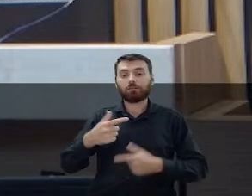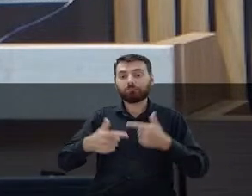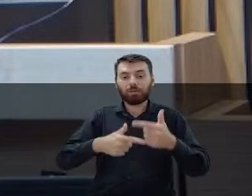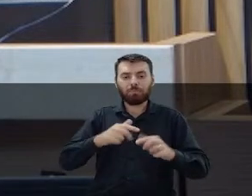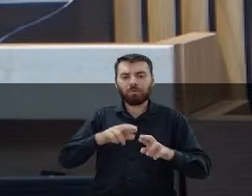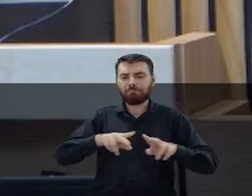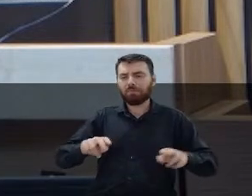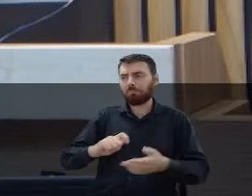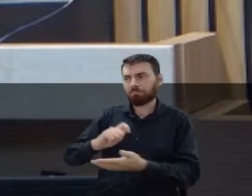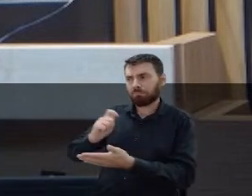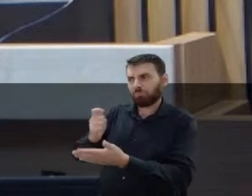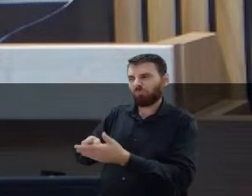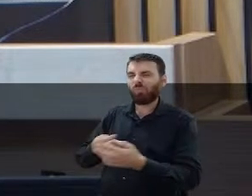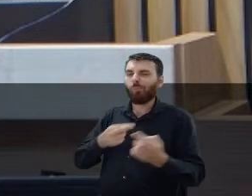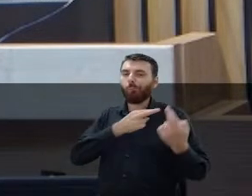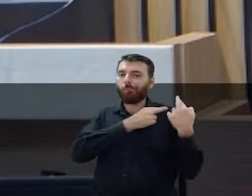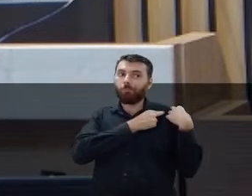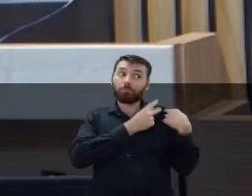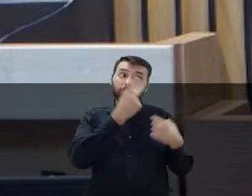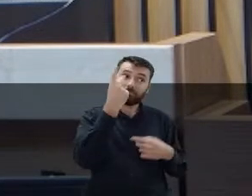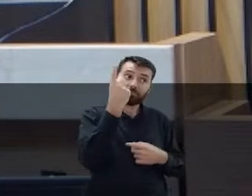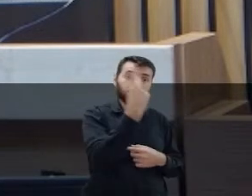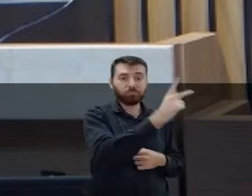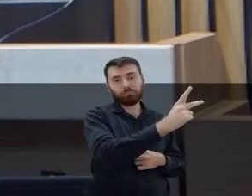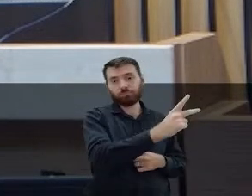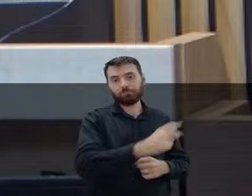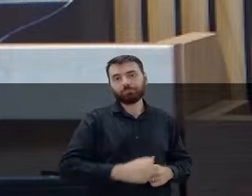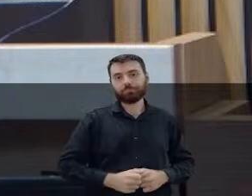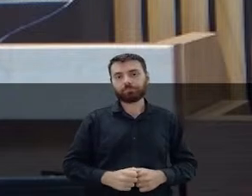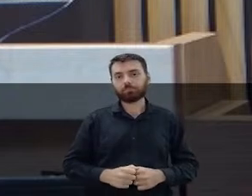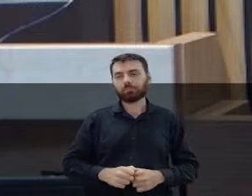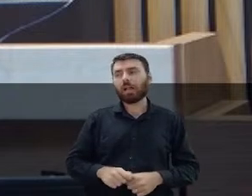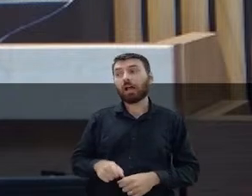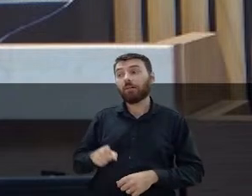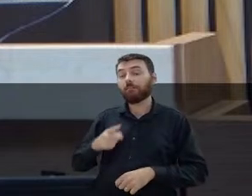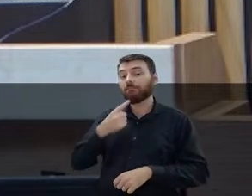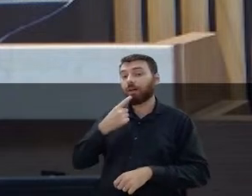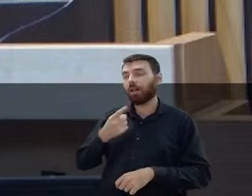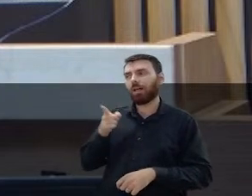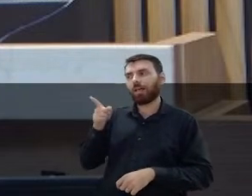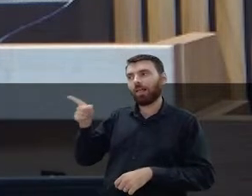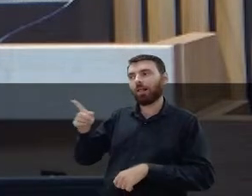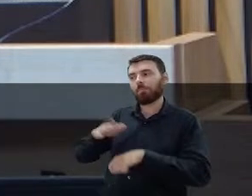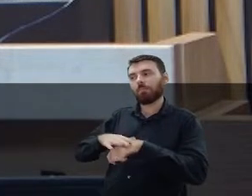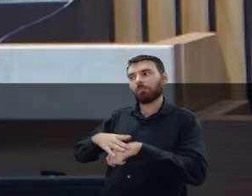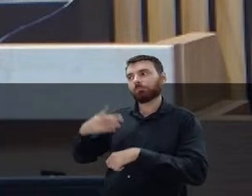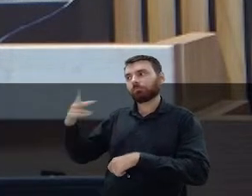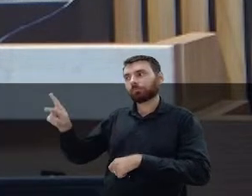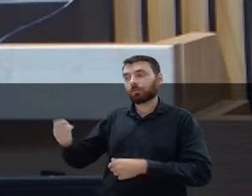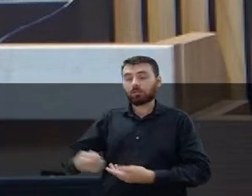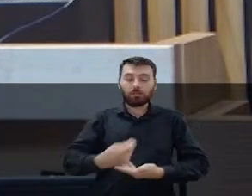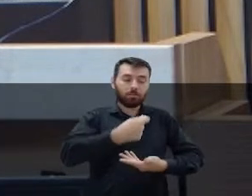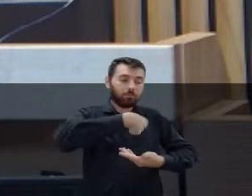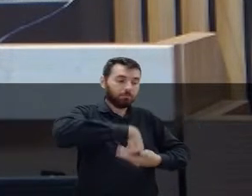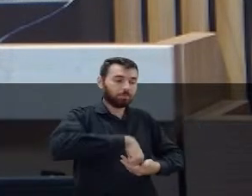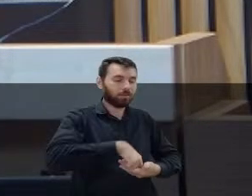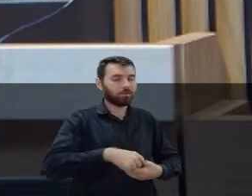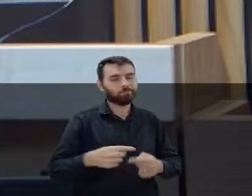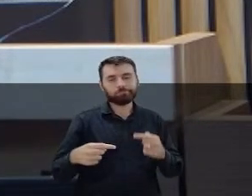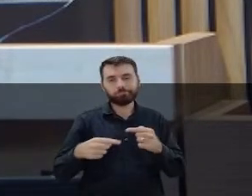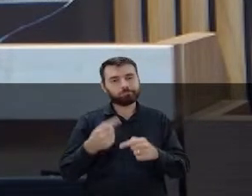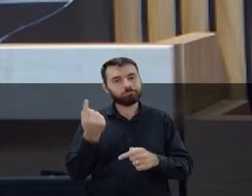ao argumento de que a reclamante era responsável por tais atividades, a realização de pagamentos, inclusive dela